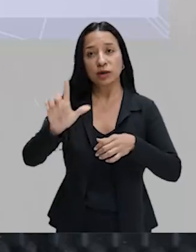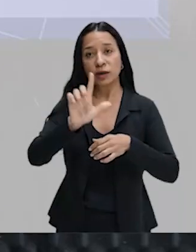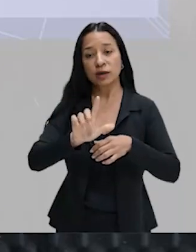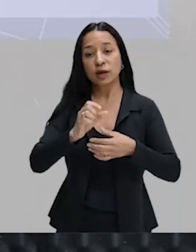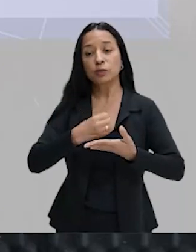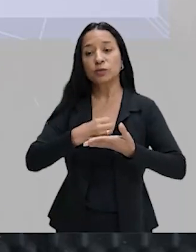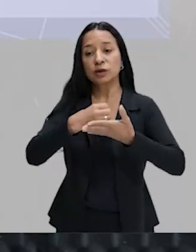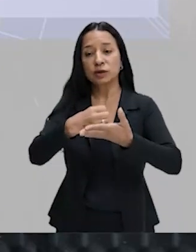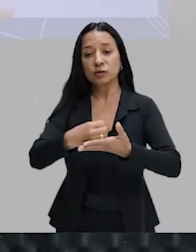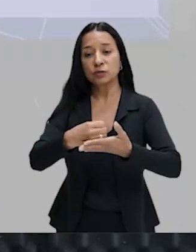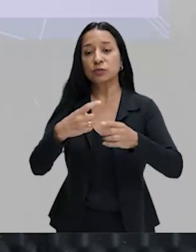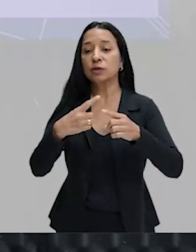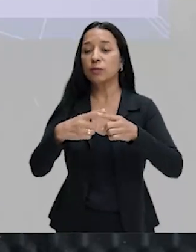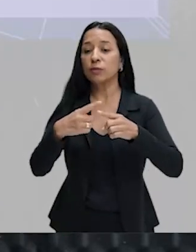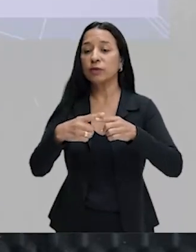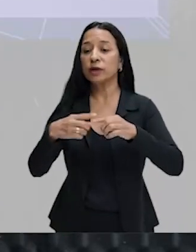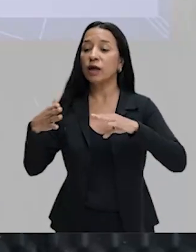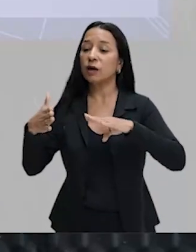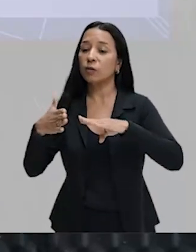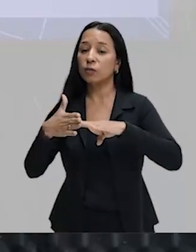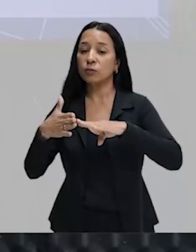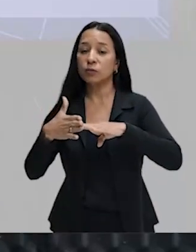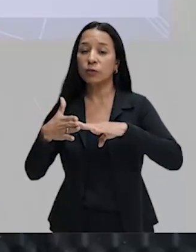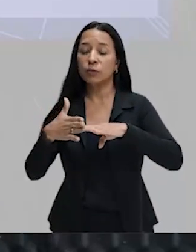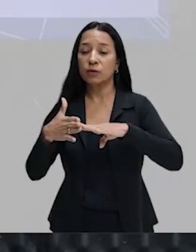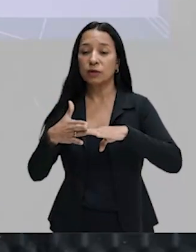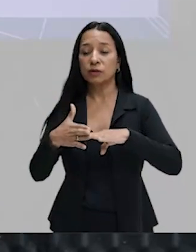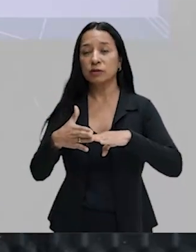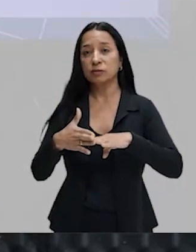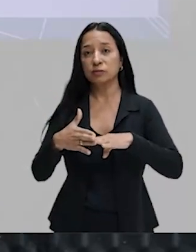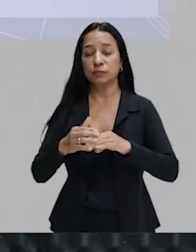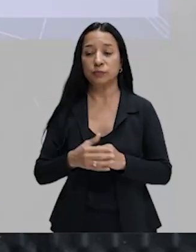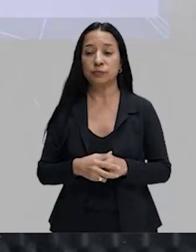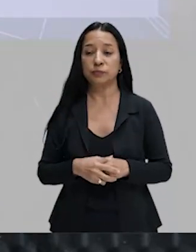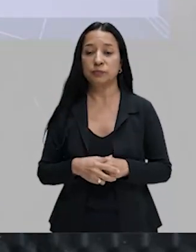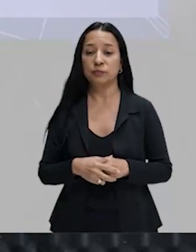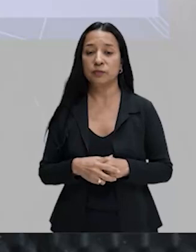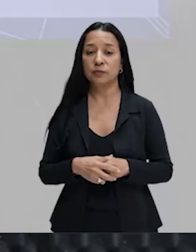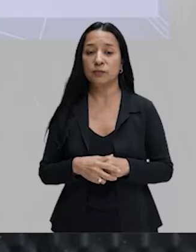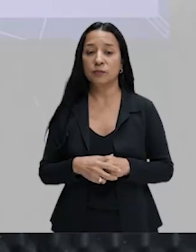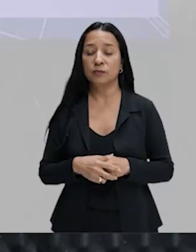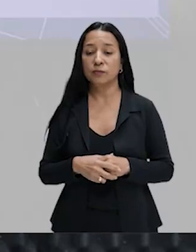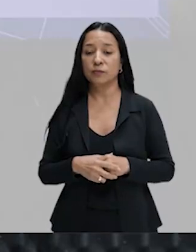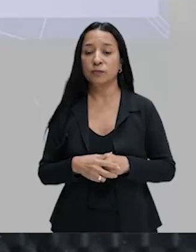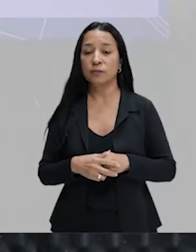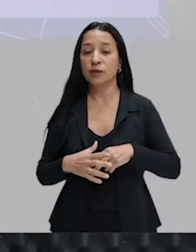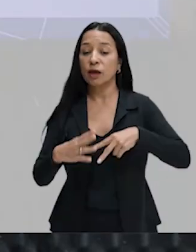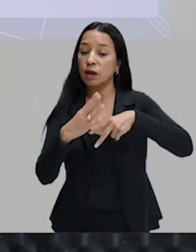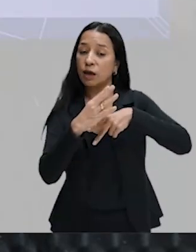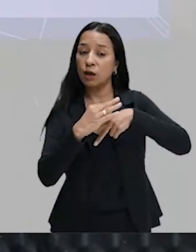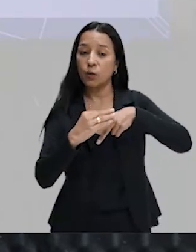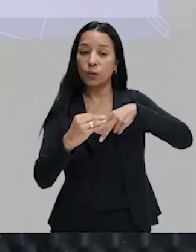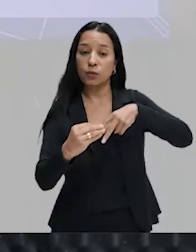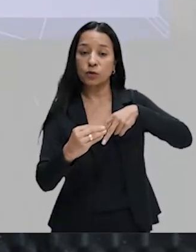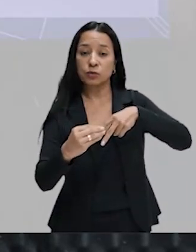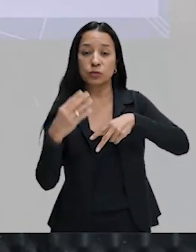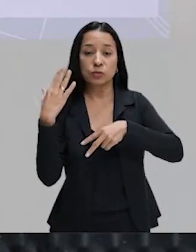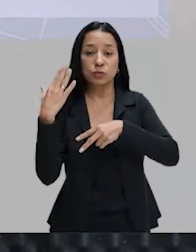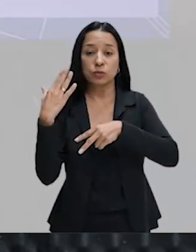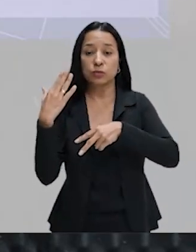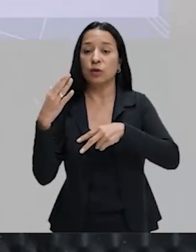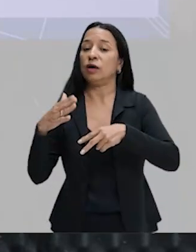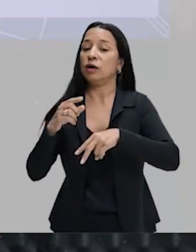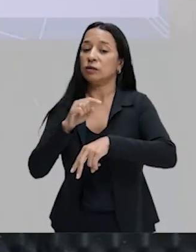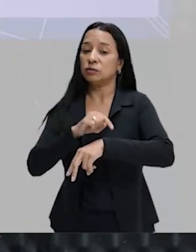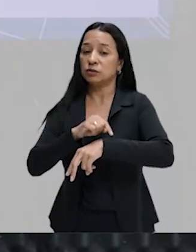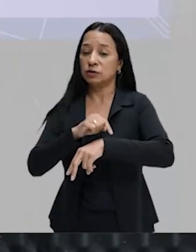Porque ele é contemporâneo, ele é mais ou menos daquela mesma época. É um estilo de época que se desenvolveu aonde?